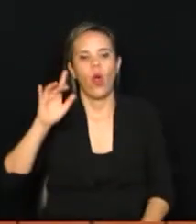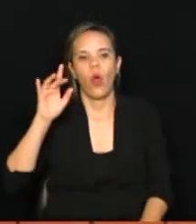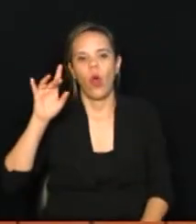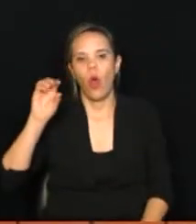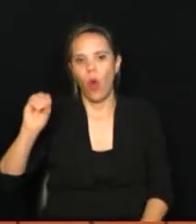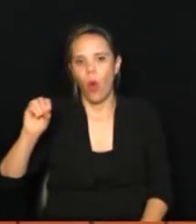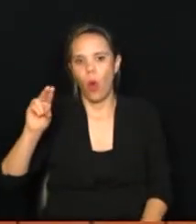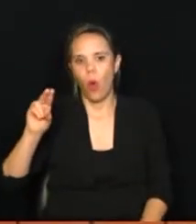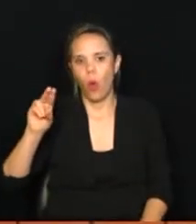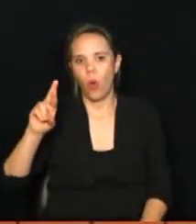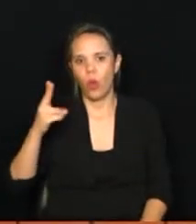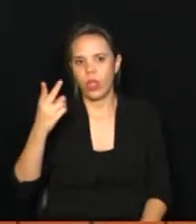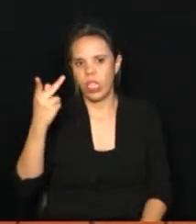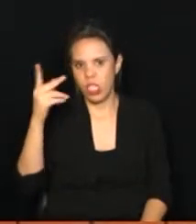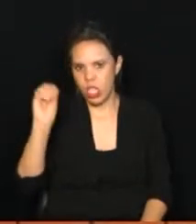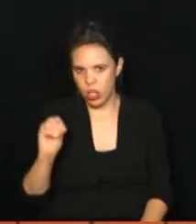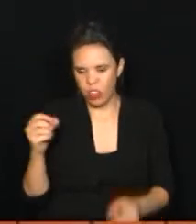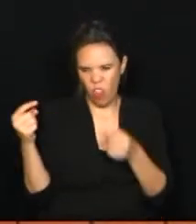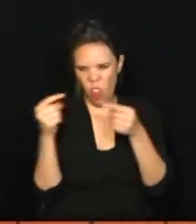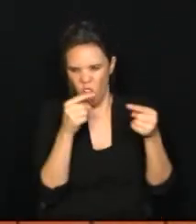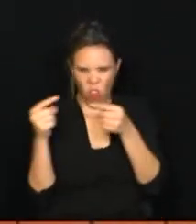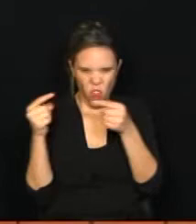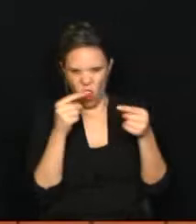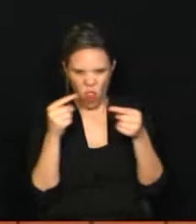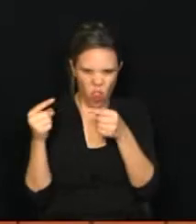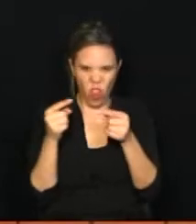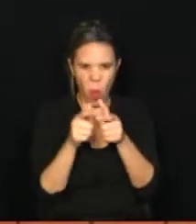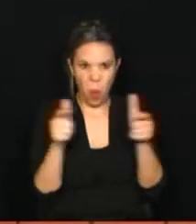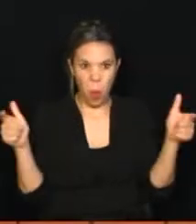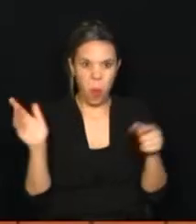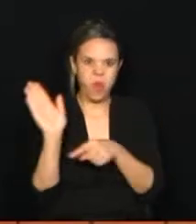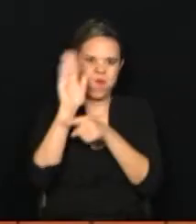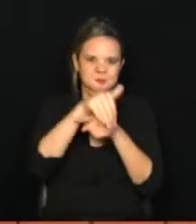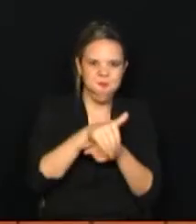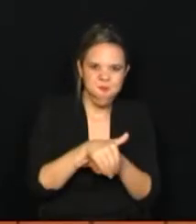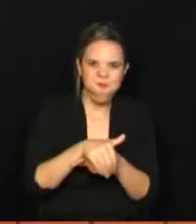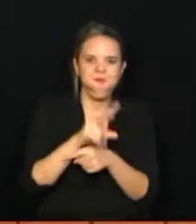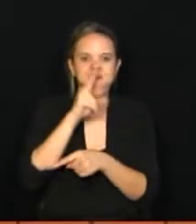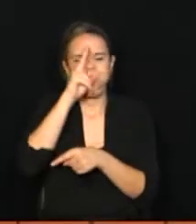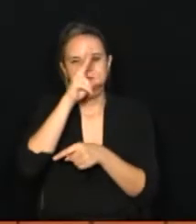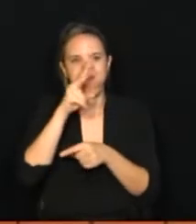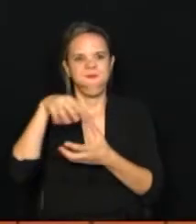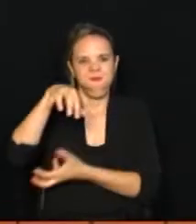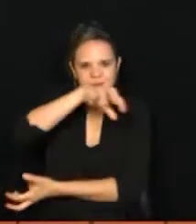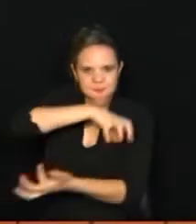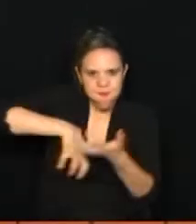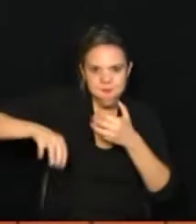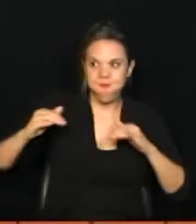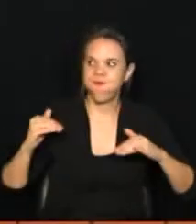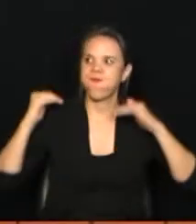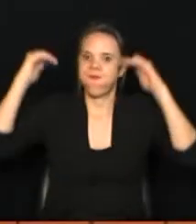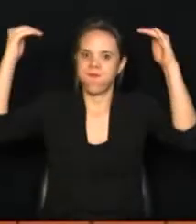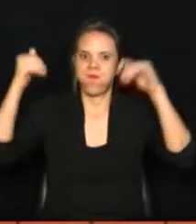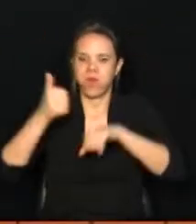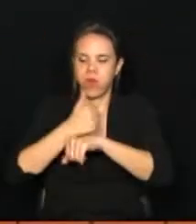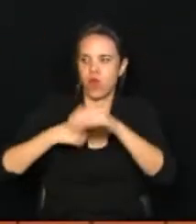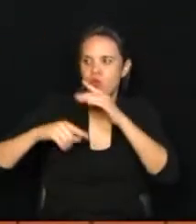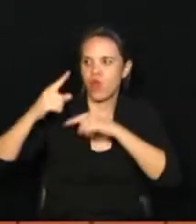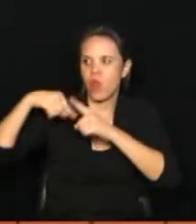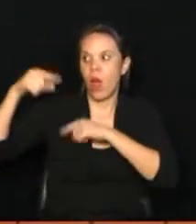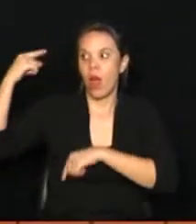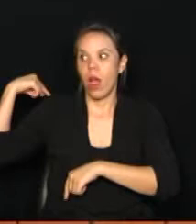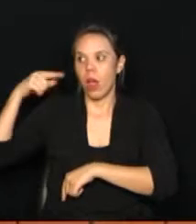verdadeiras batalhas, era uma rivalidade muito grande, era um basquete de alto nível, ainda é hoje, mas naquela época